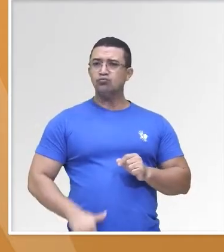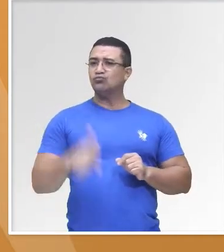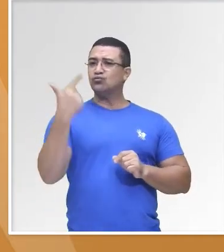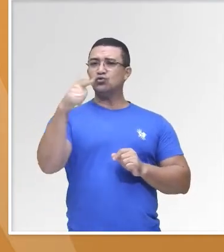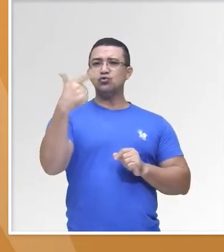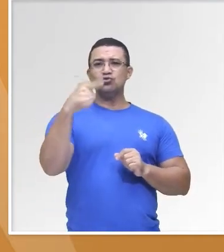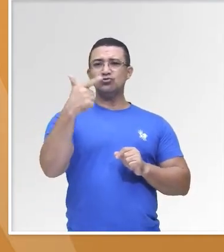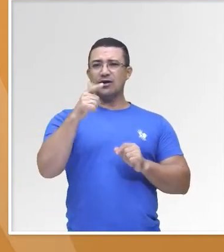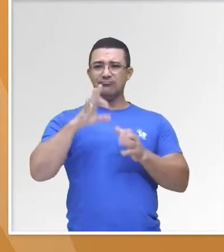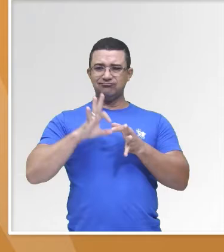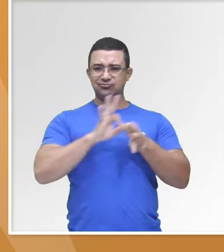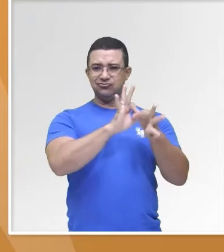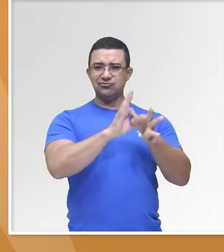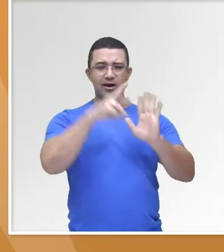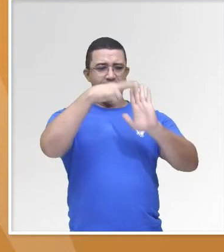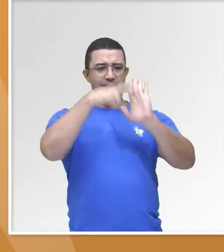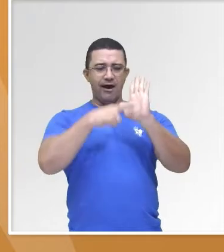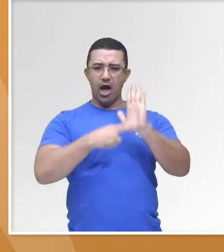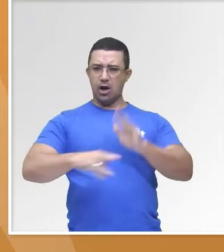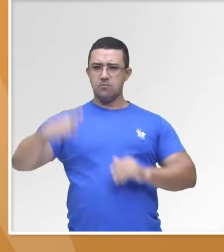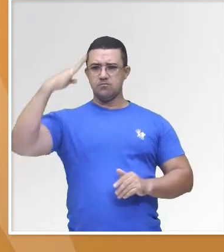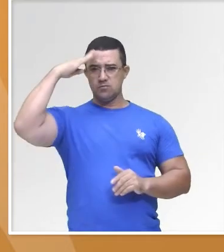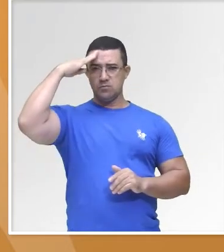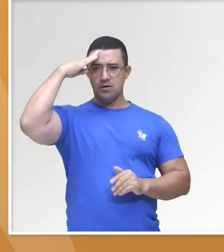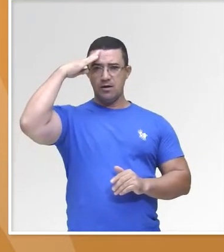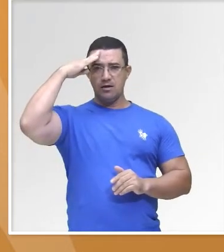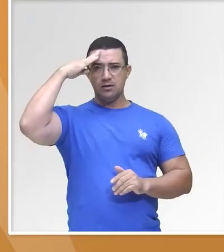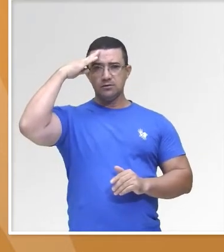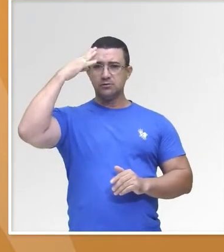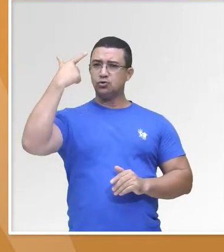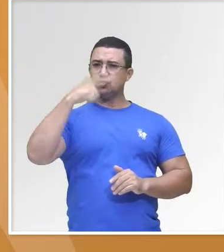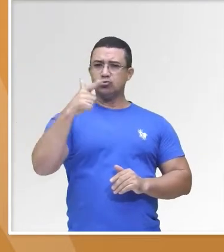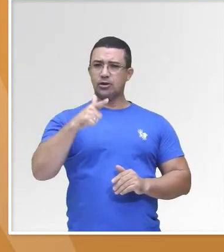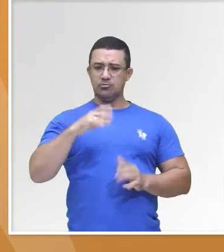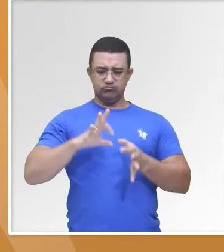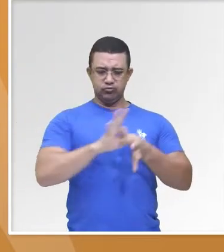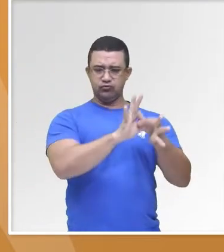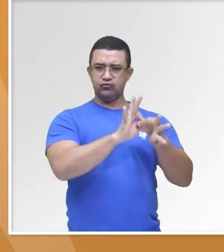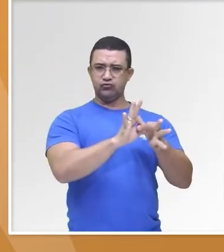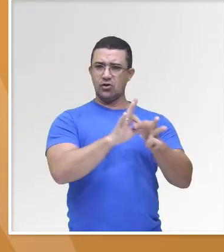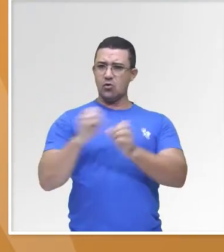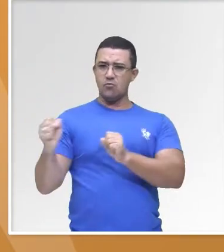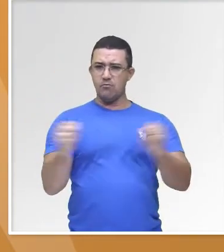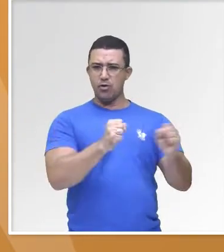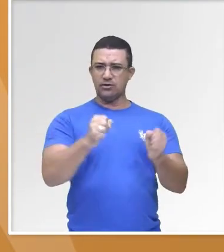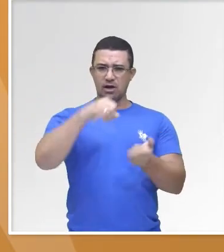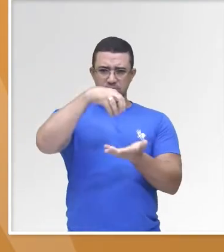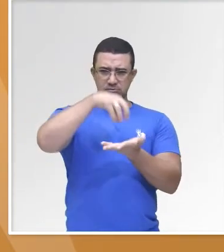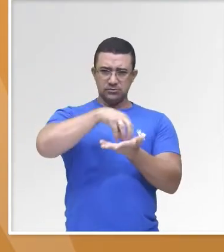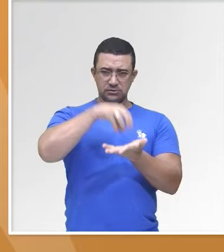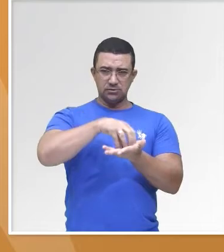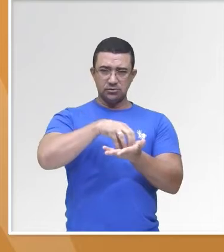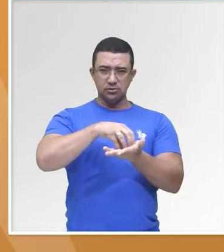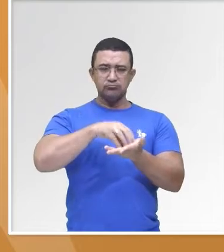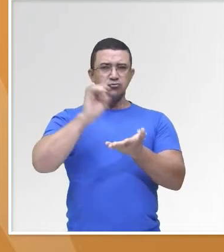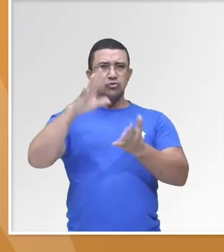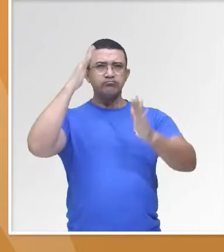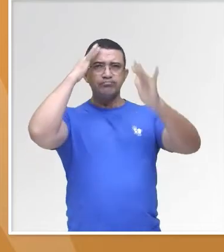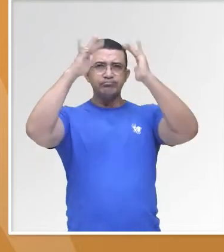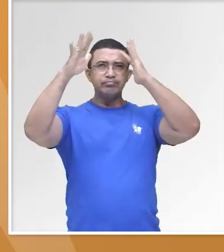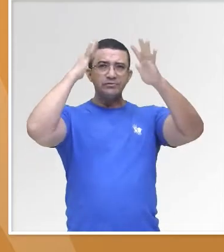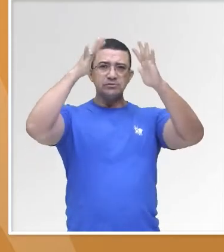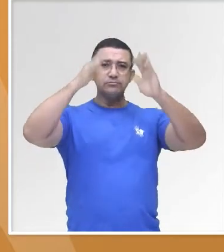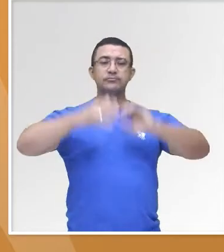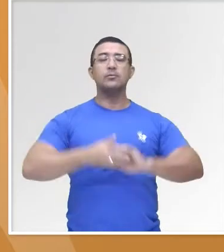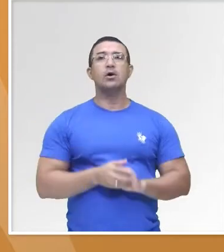regras militares, não estaria associado ali a uma pessoa e a um poder centralizado. Então ele traz essa reflexão. Olha,